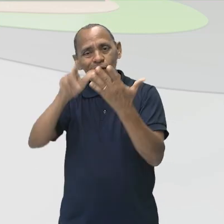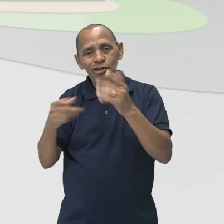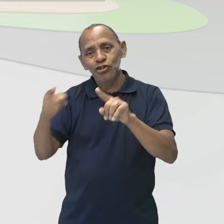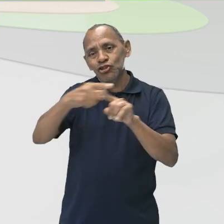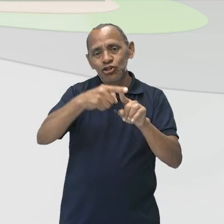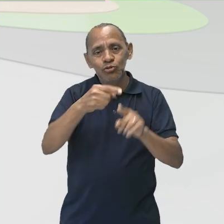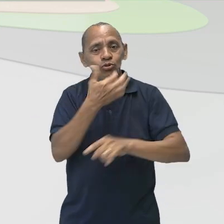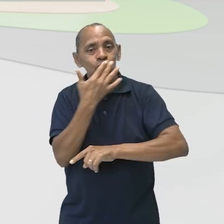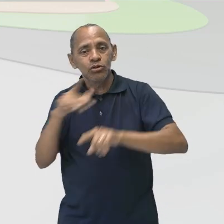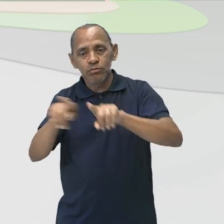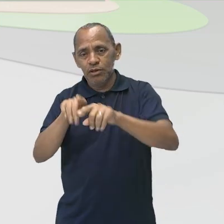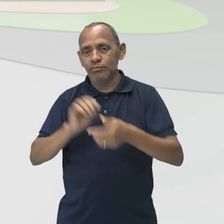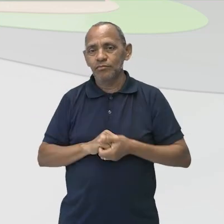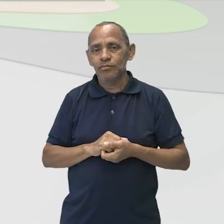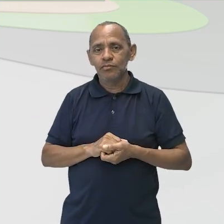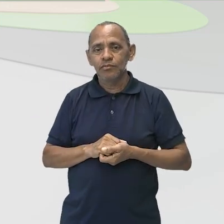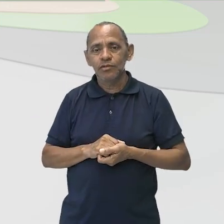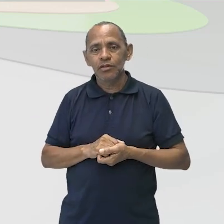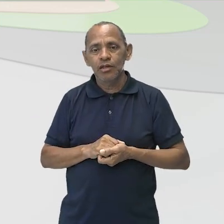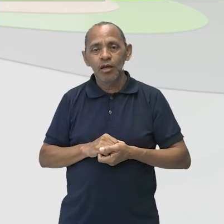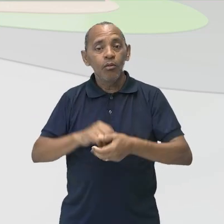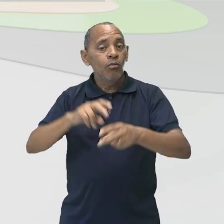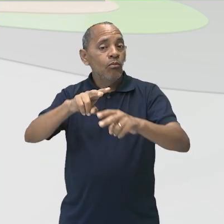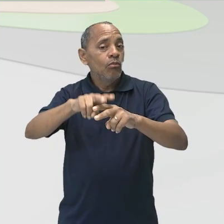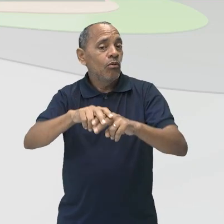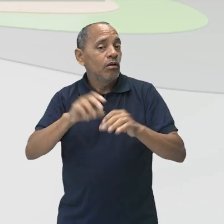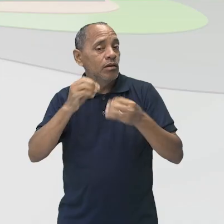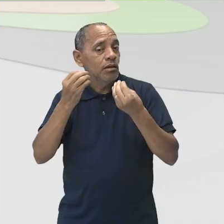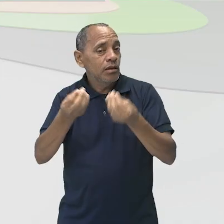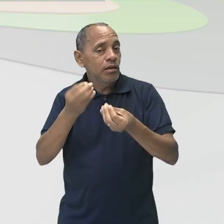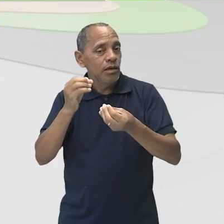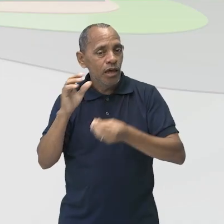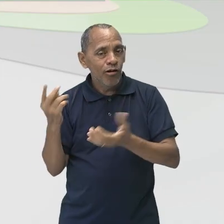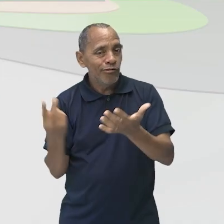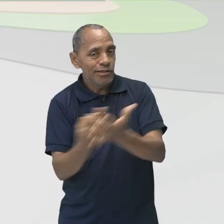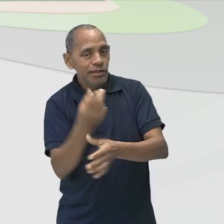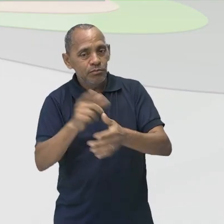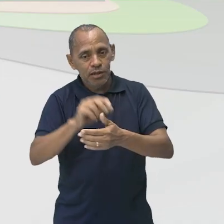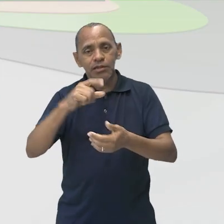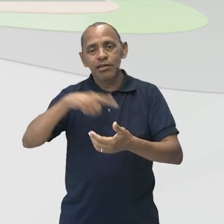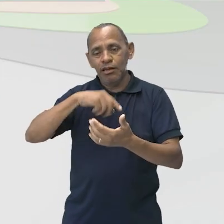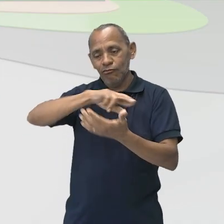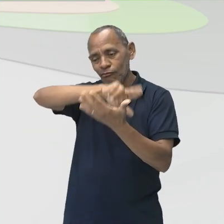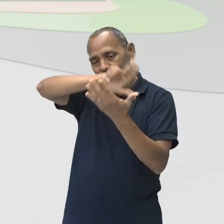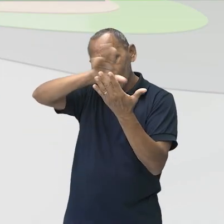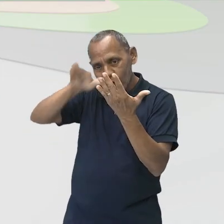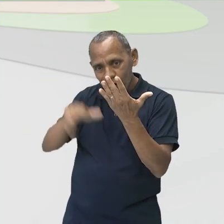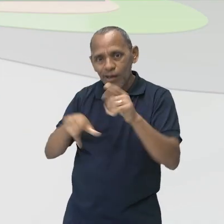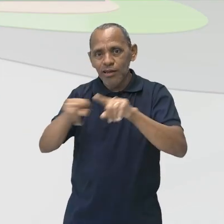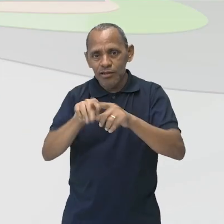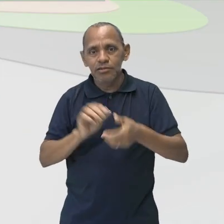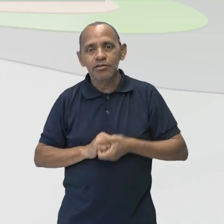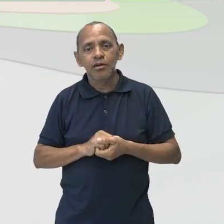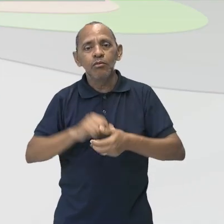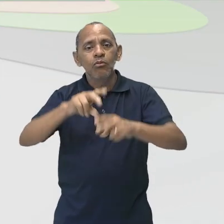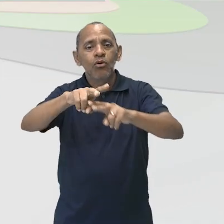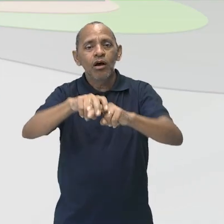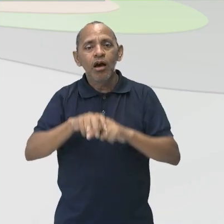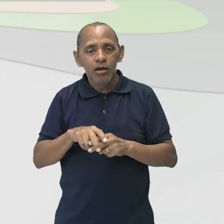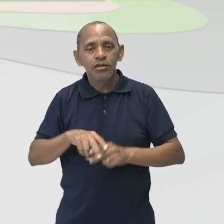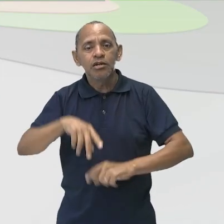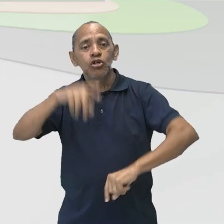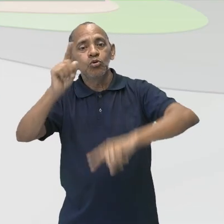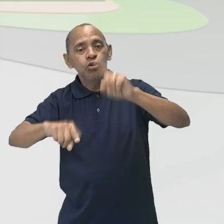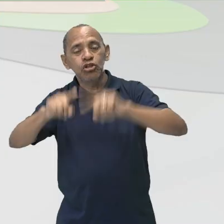podem evidenciar vários tipos de colorações. A razão disso tudo acontecer ou de existir tantas